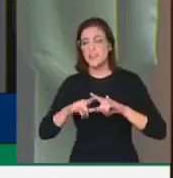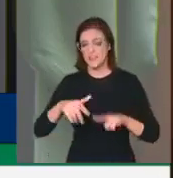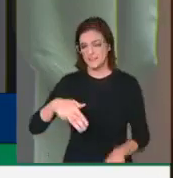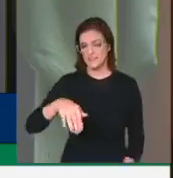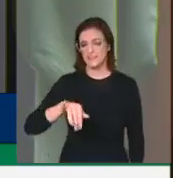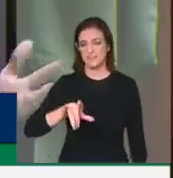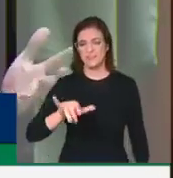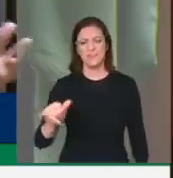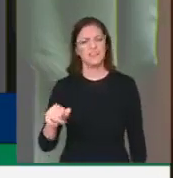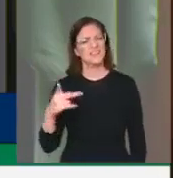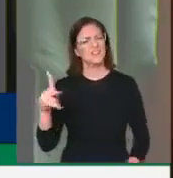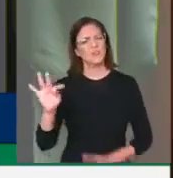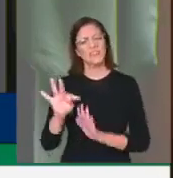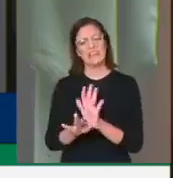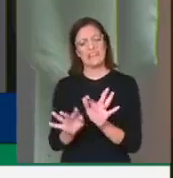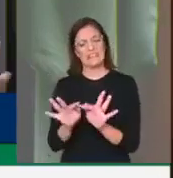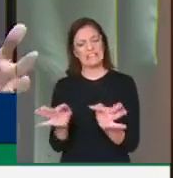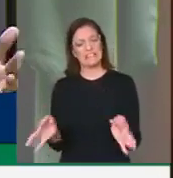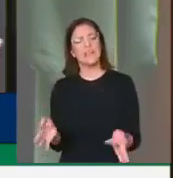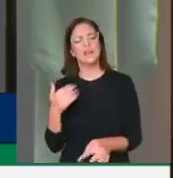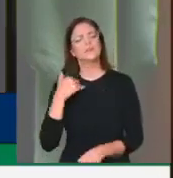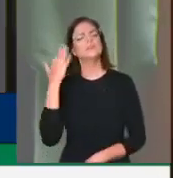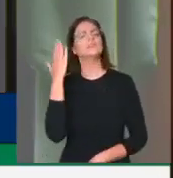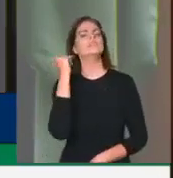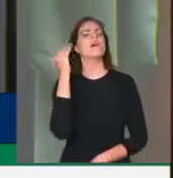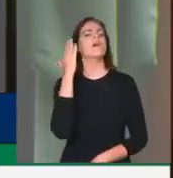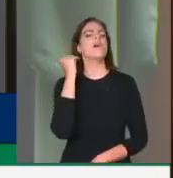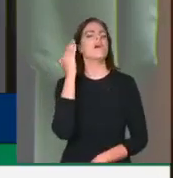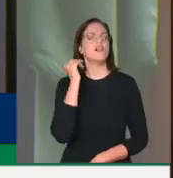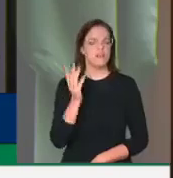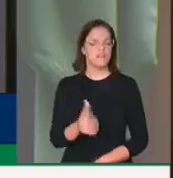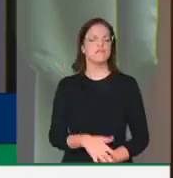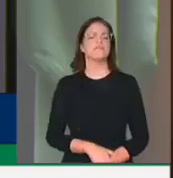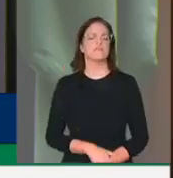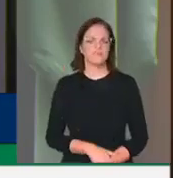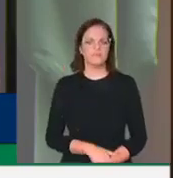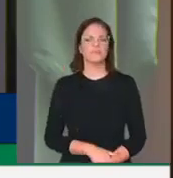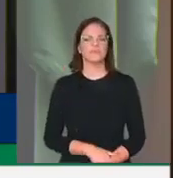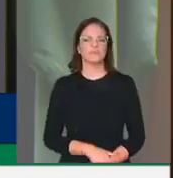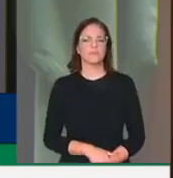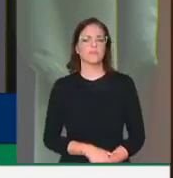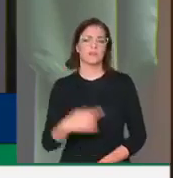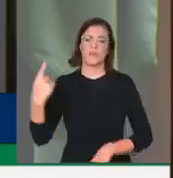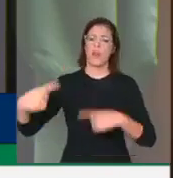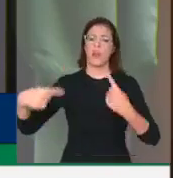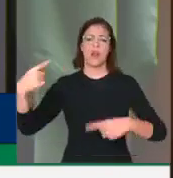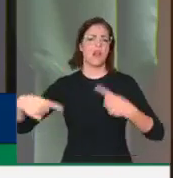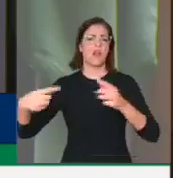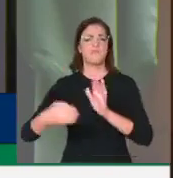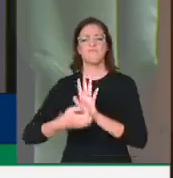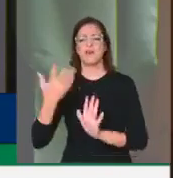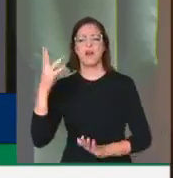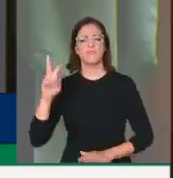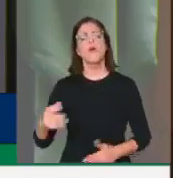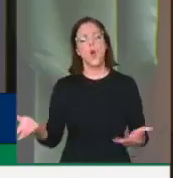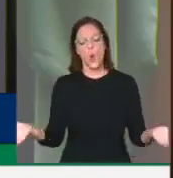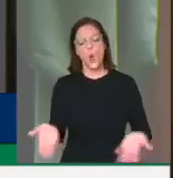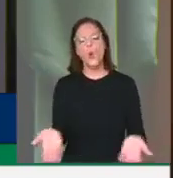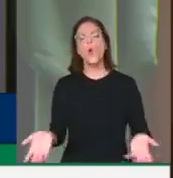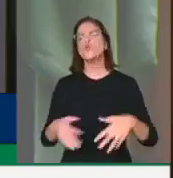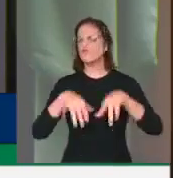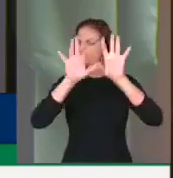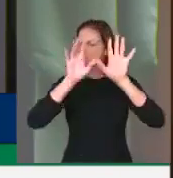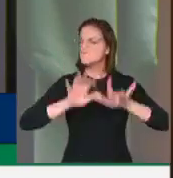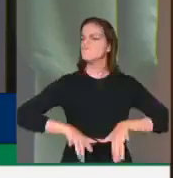acanhado. E eu sei por que o seu texto era acanhado em relação às milícias. Nós tivemos vários embates, e eu vou postar hoje alguns